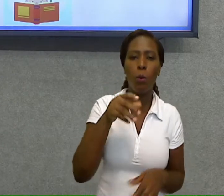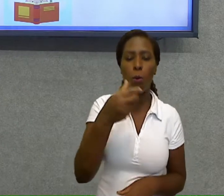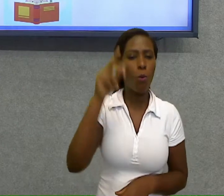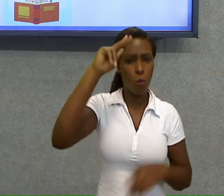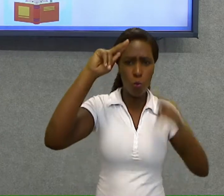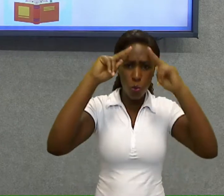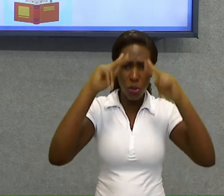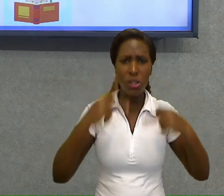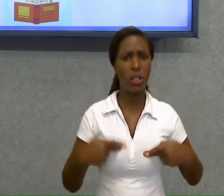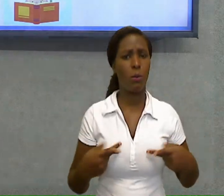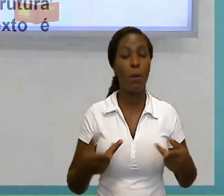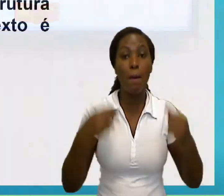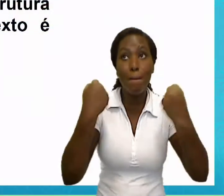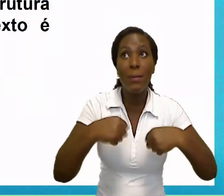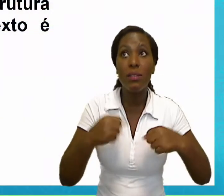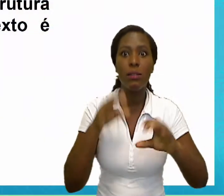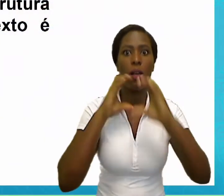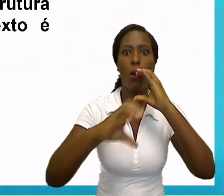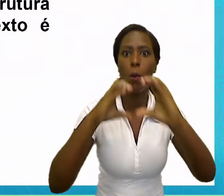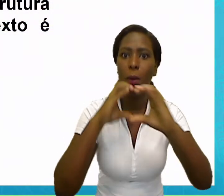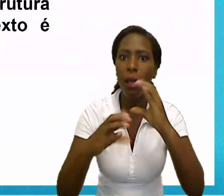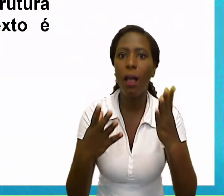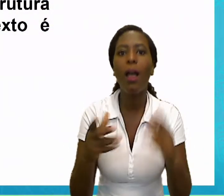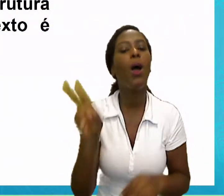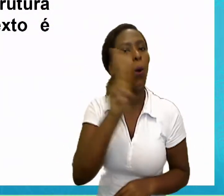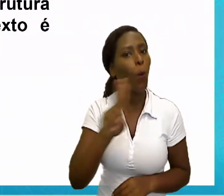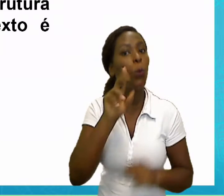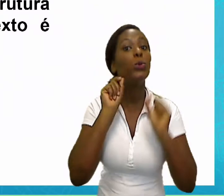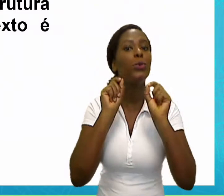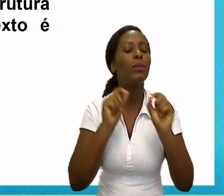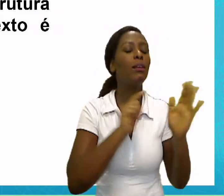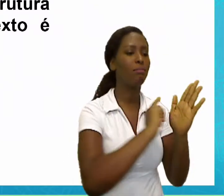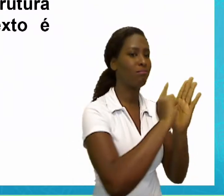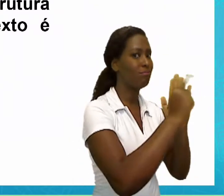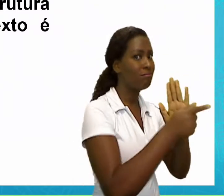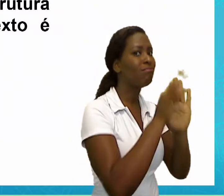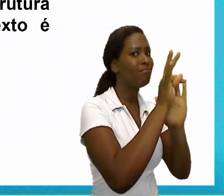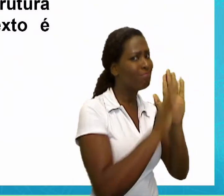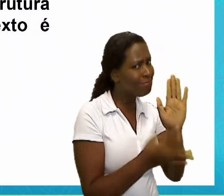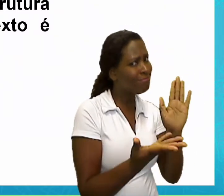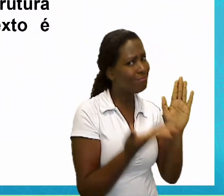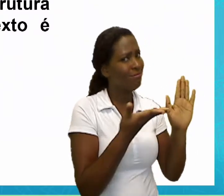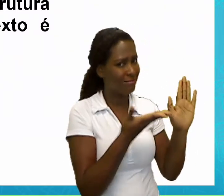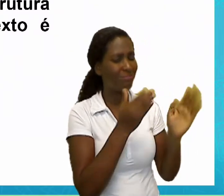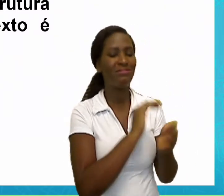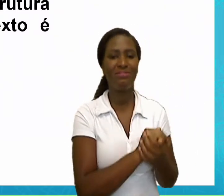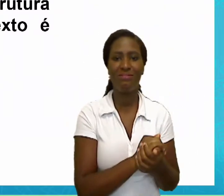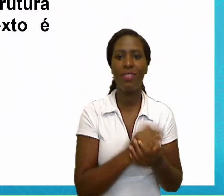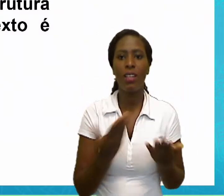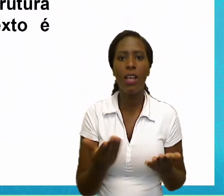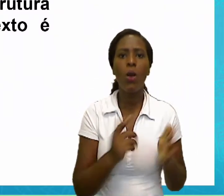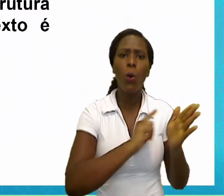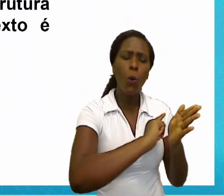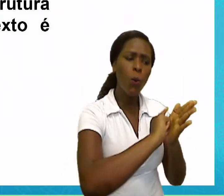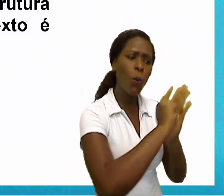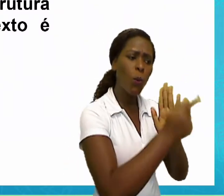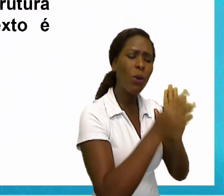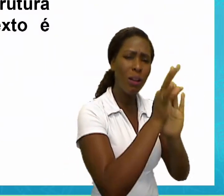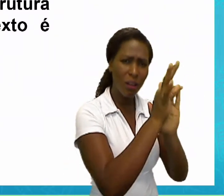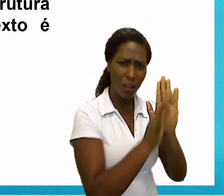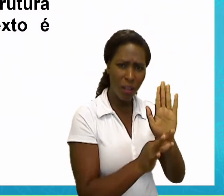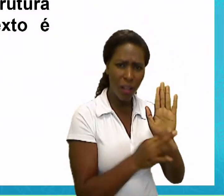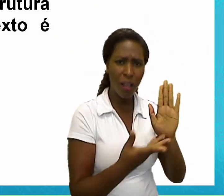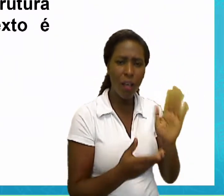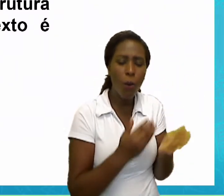gêneros. Qual é a diferença? Os gêneros textuais surgem a partir da função específica